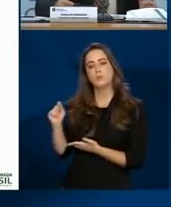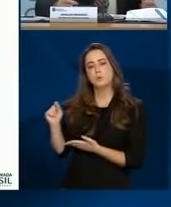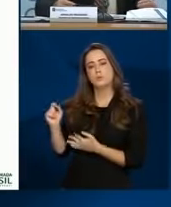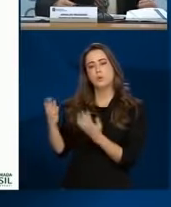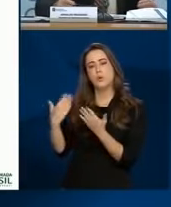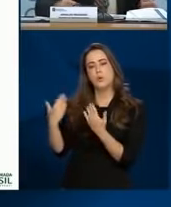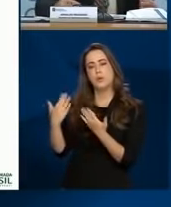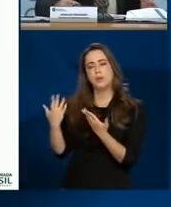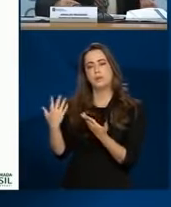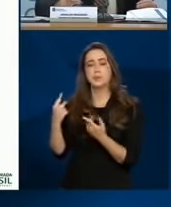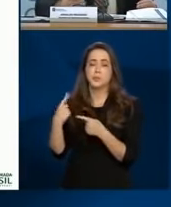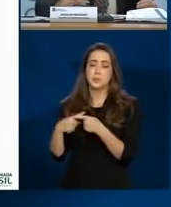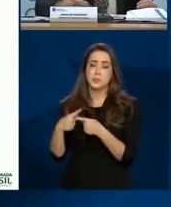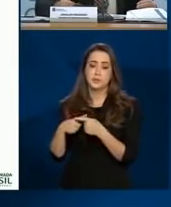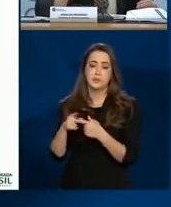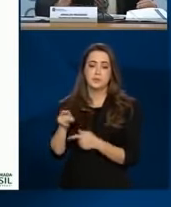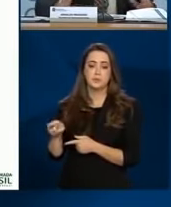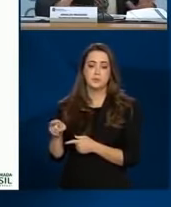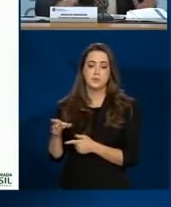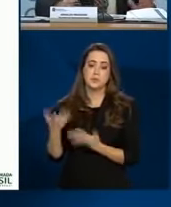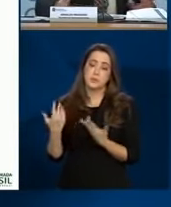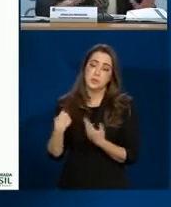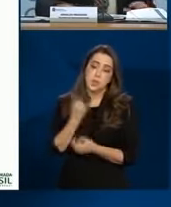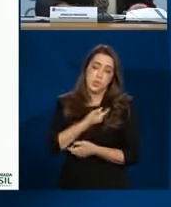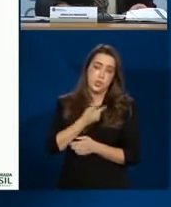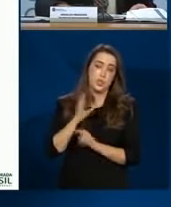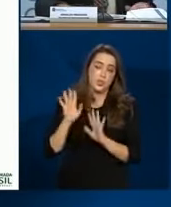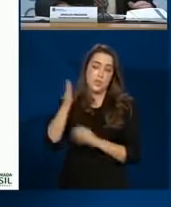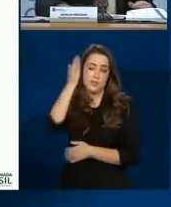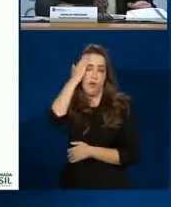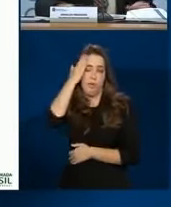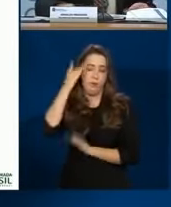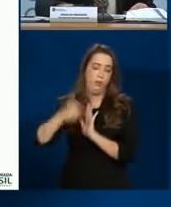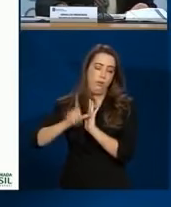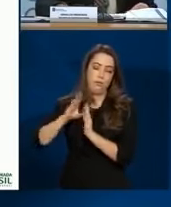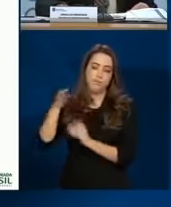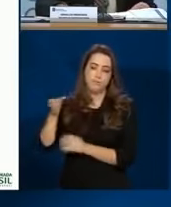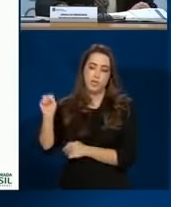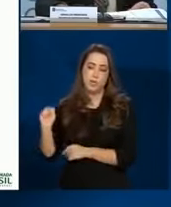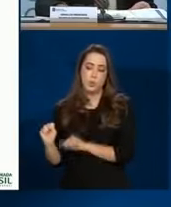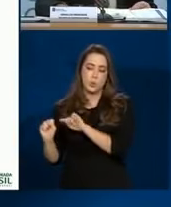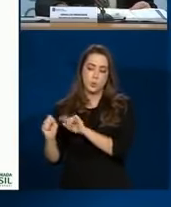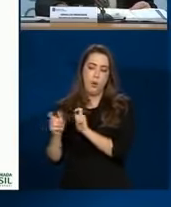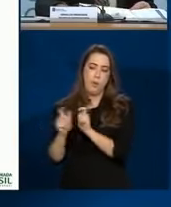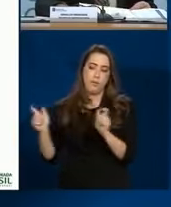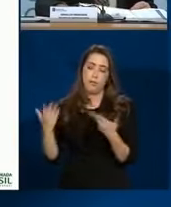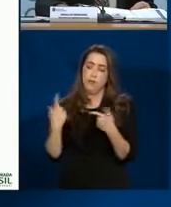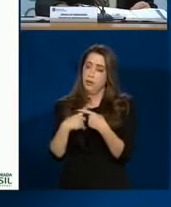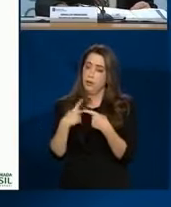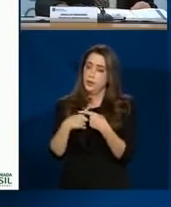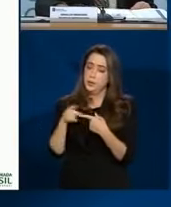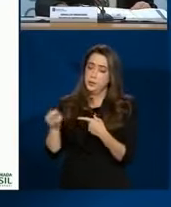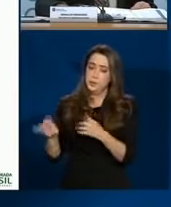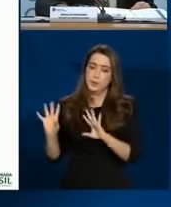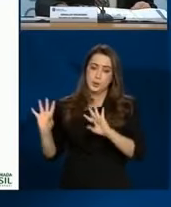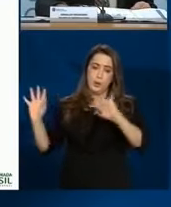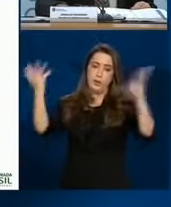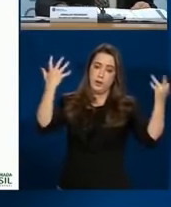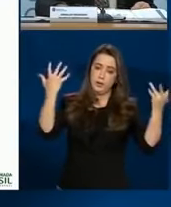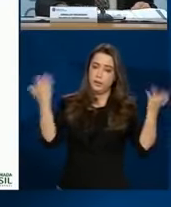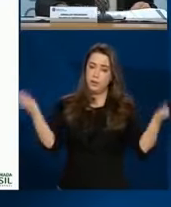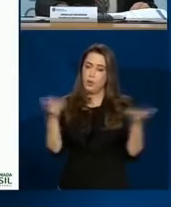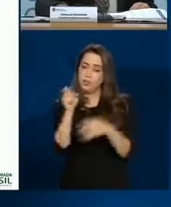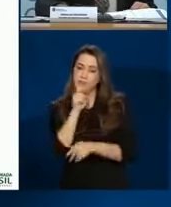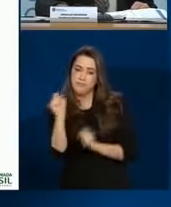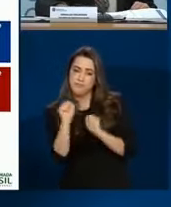aspecto sazonal, né, já era mais ou menos esperado na região sul e na região centro-oeste para essa época do